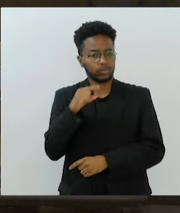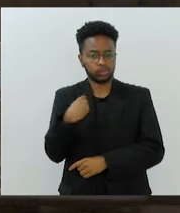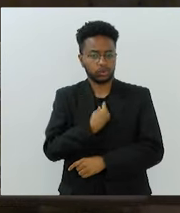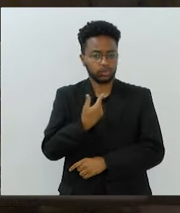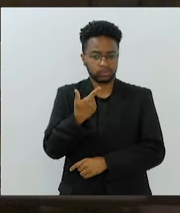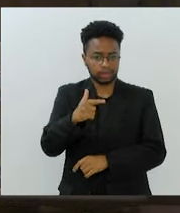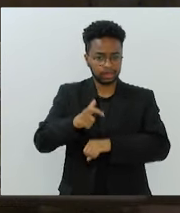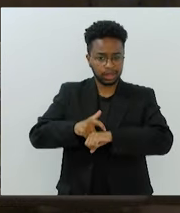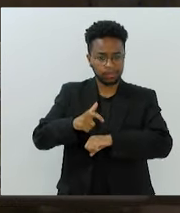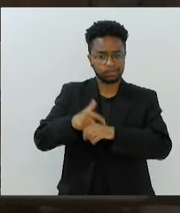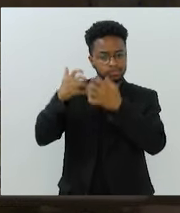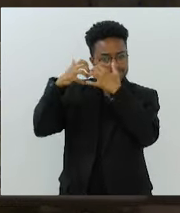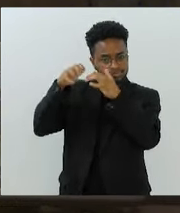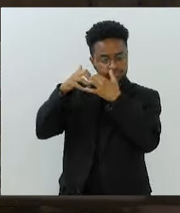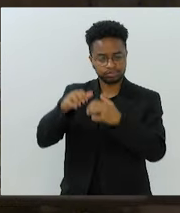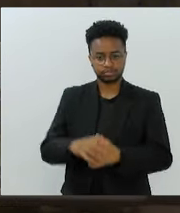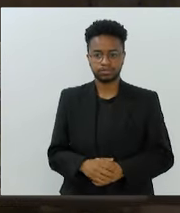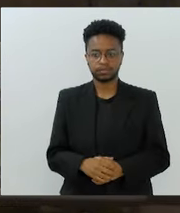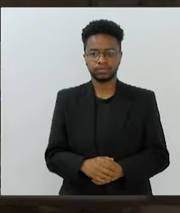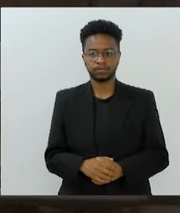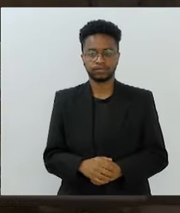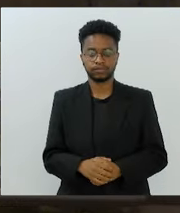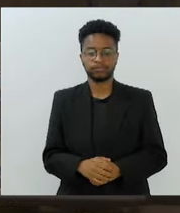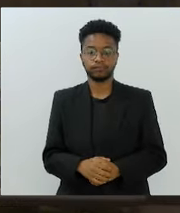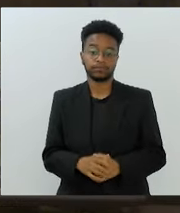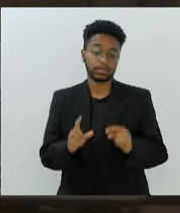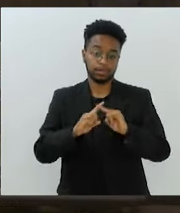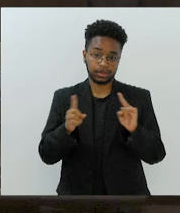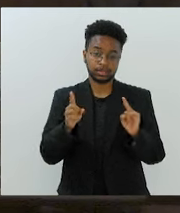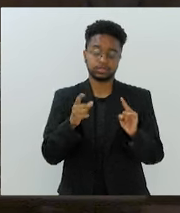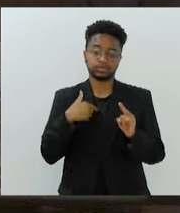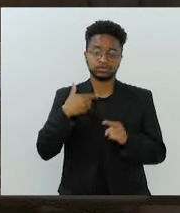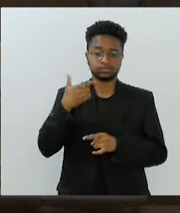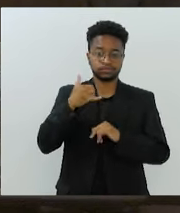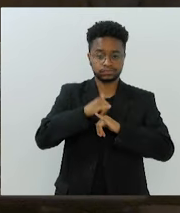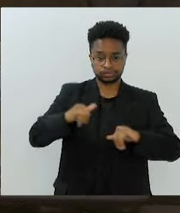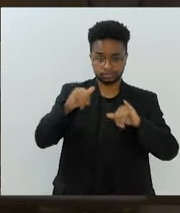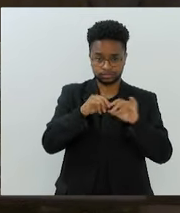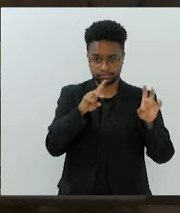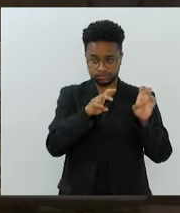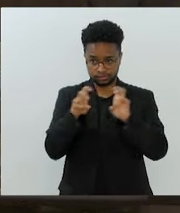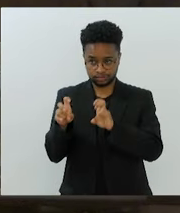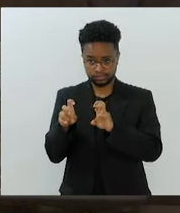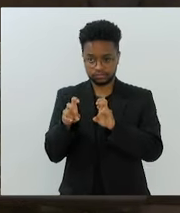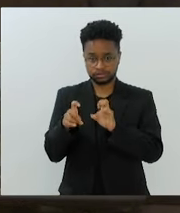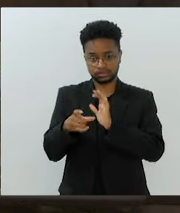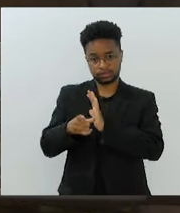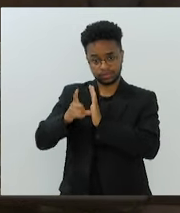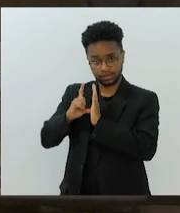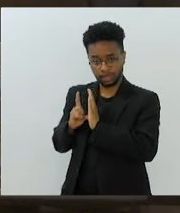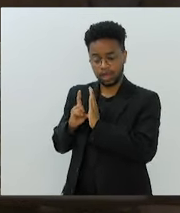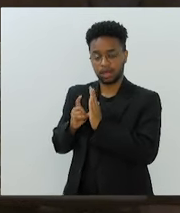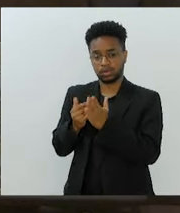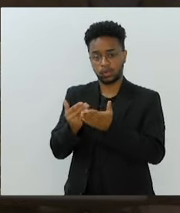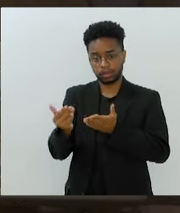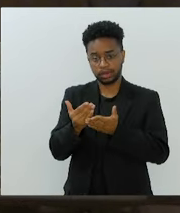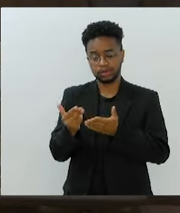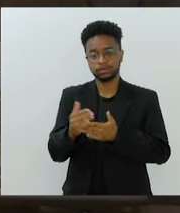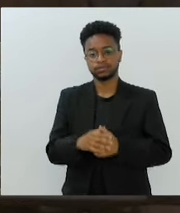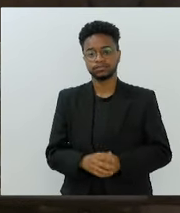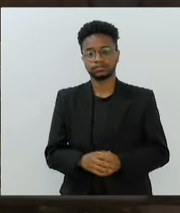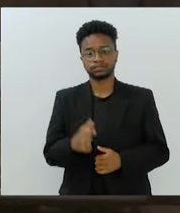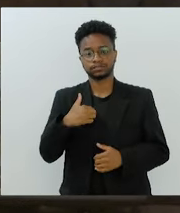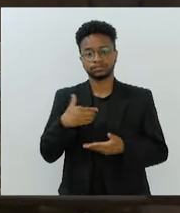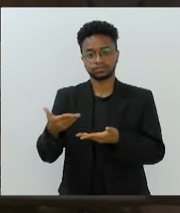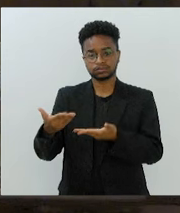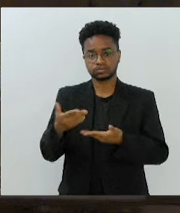refletir sobre isso. Bom, feitas essas considerações prévias e preliminares, vamos chamar aqui, então, duas